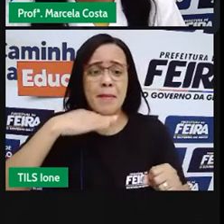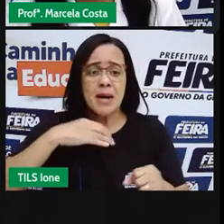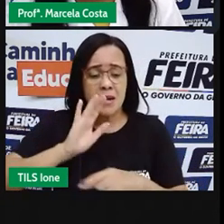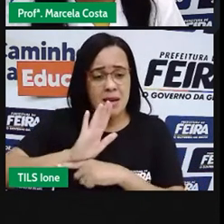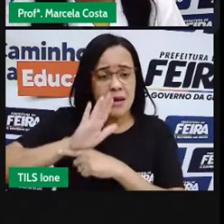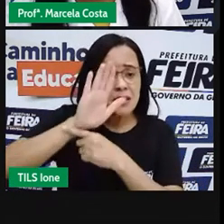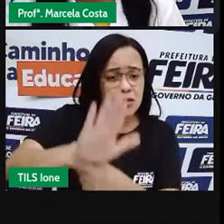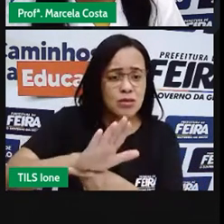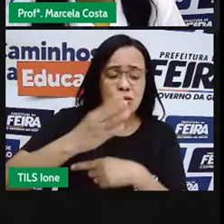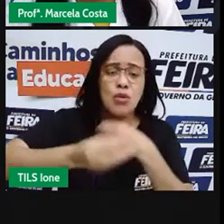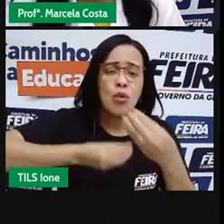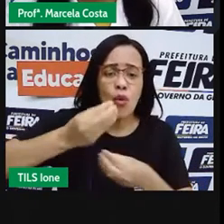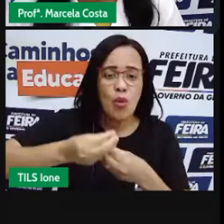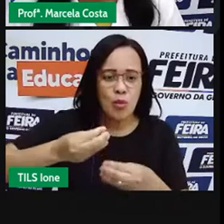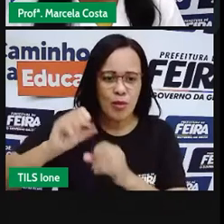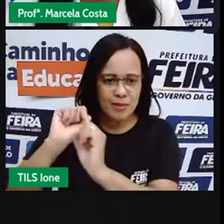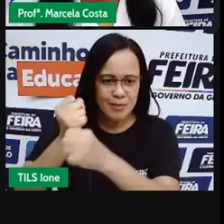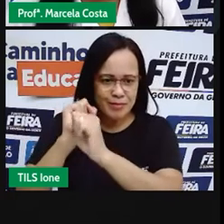bobe